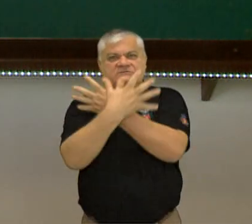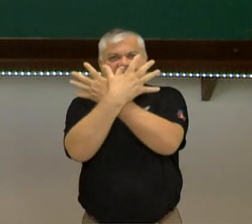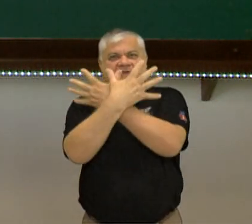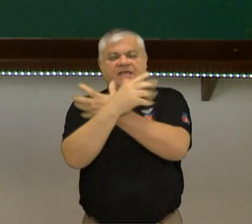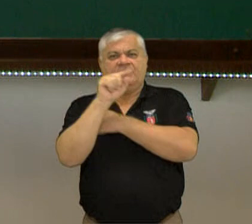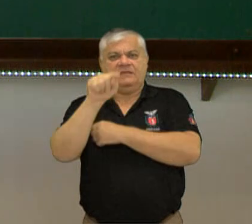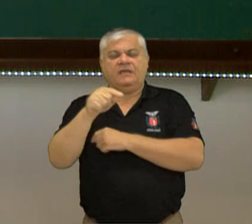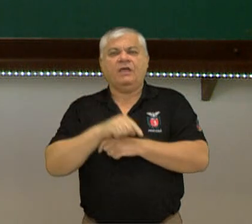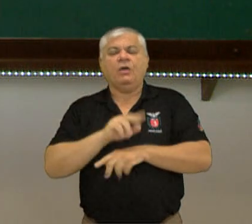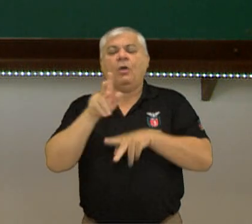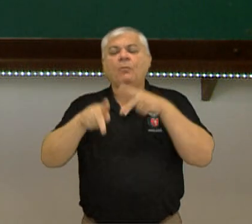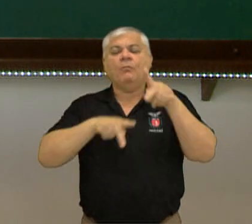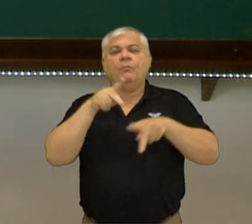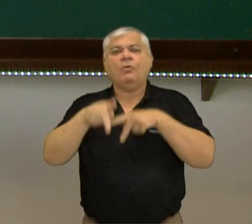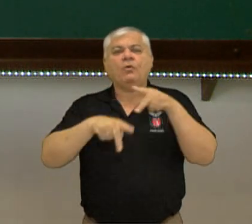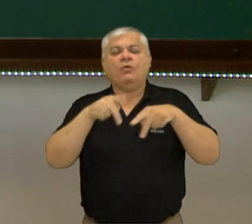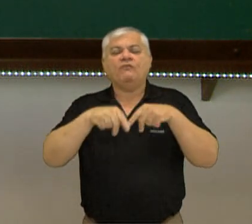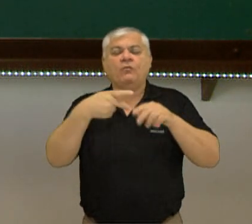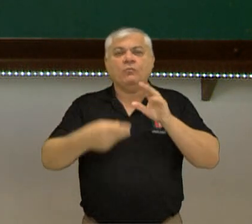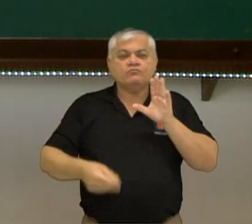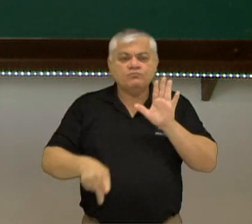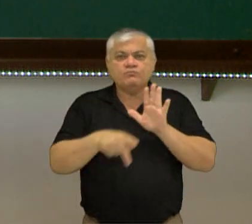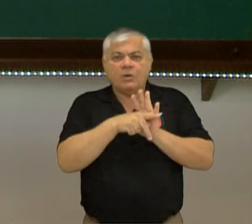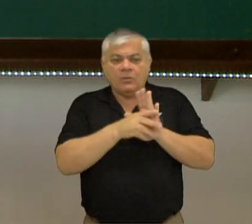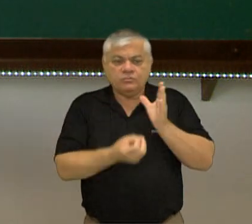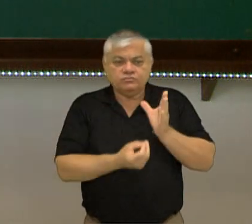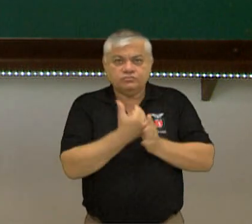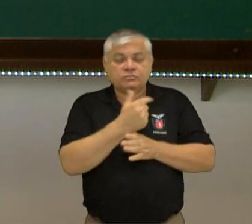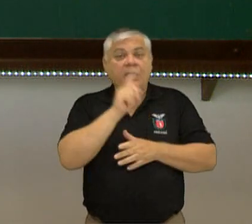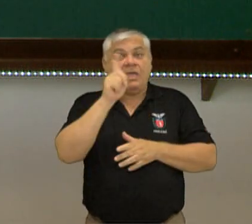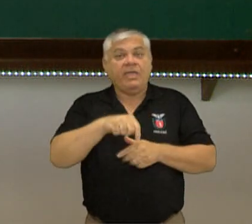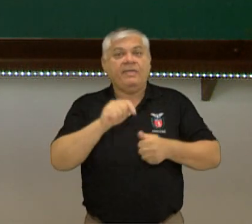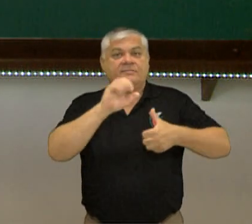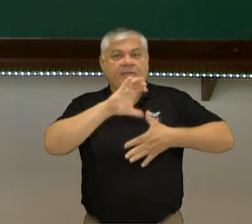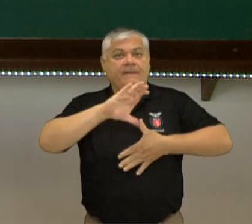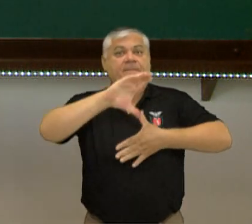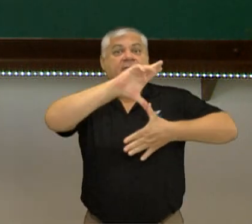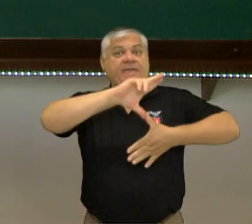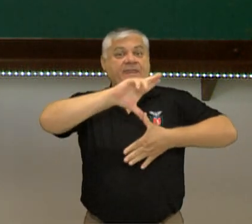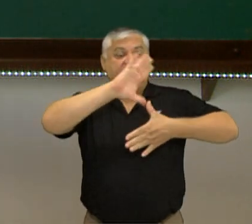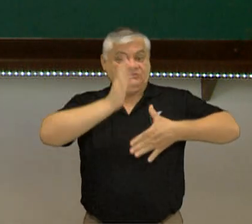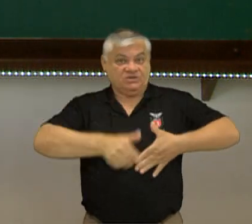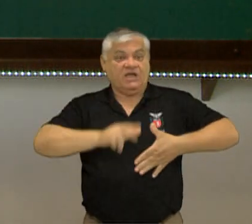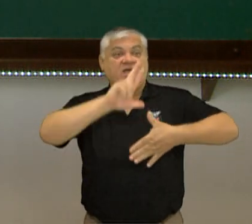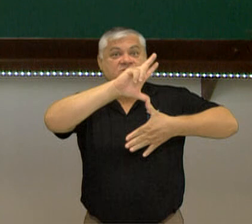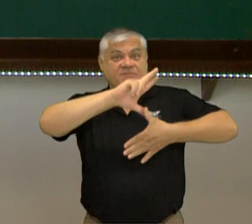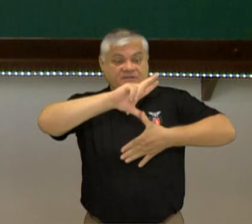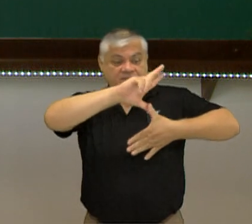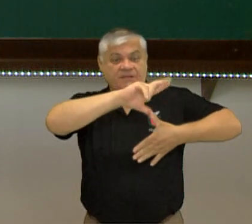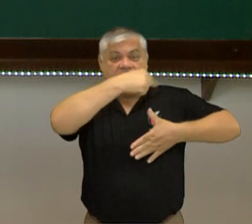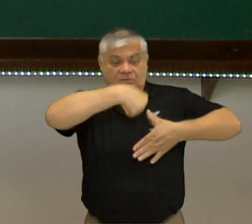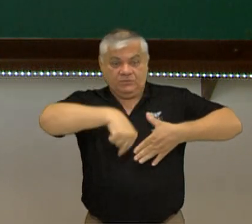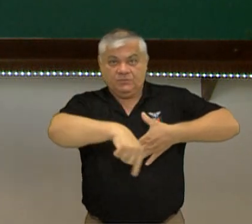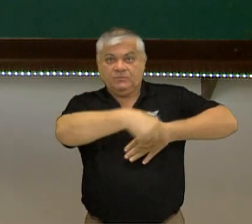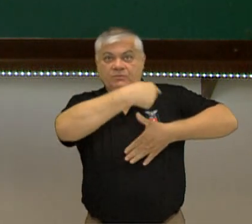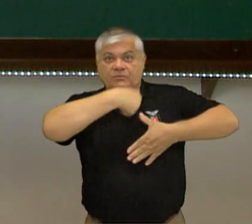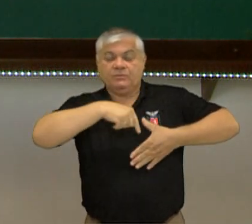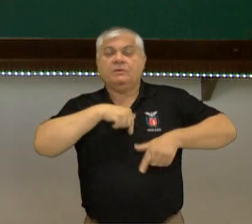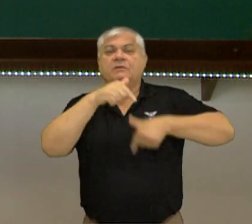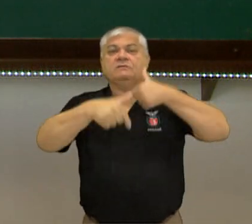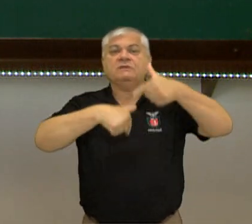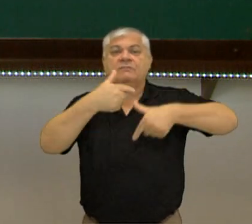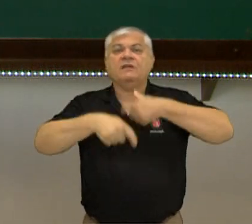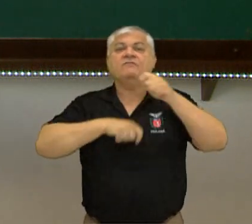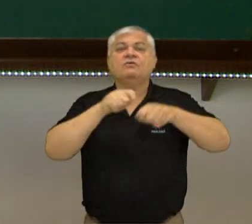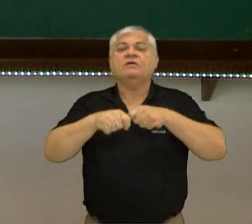povos originários astecas são povos originários da América. Habitavam a região da América do Sul. A base da economia dos